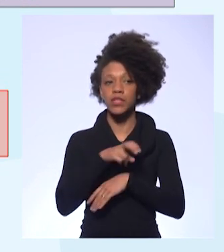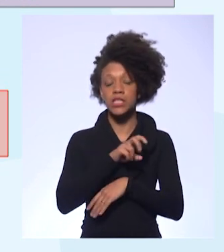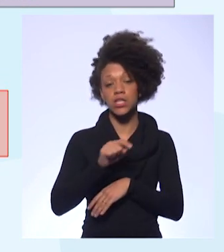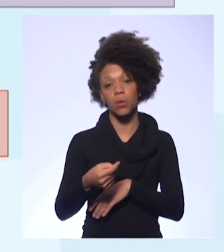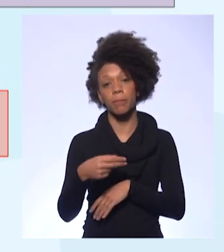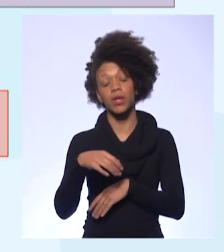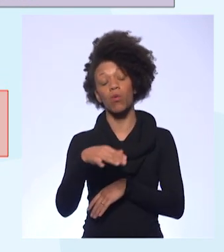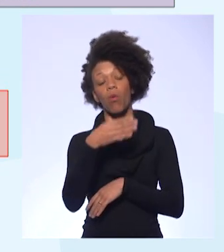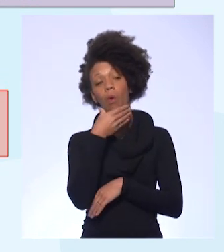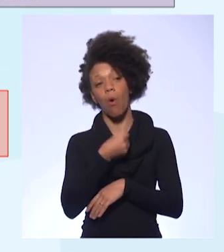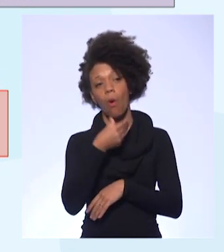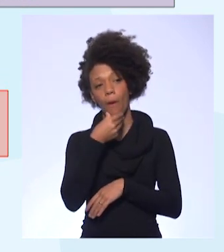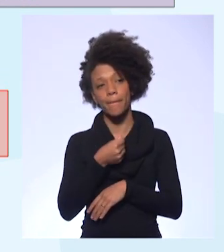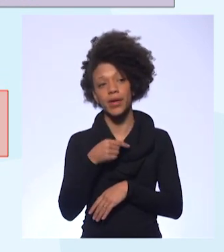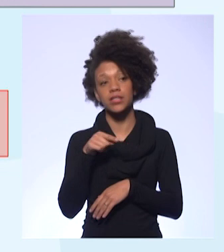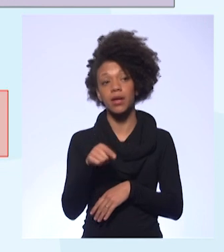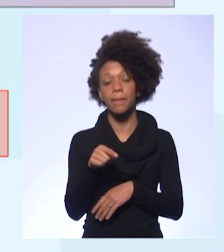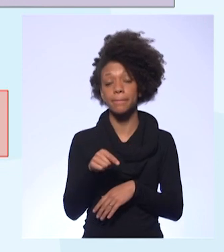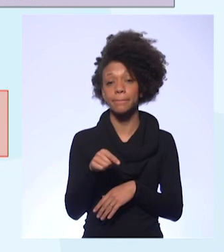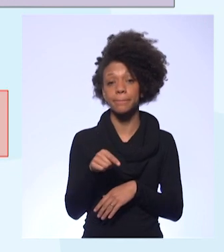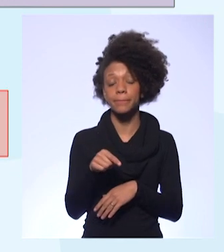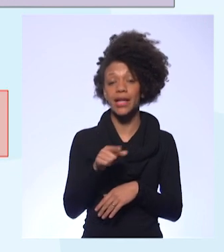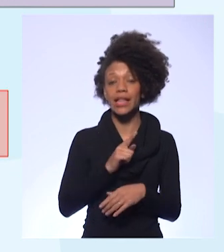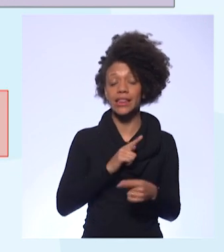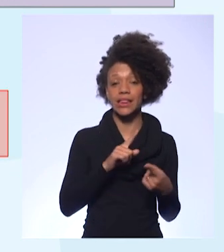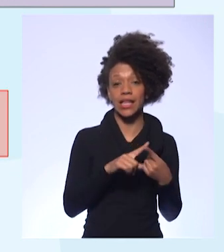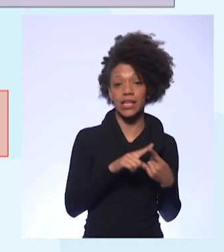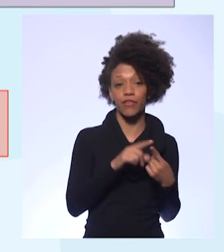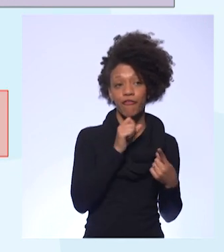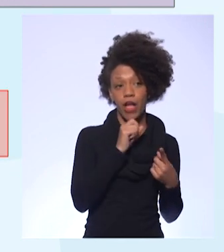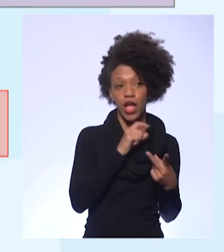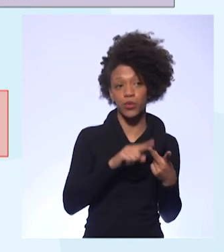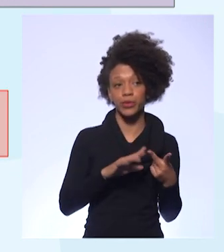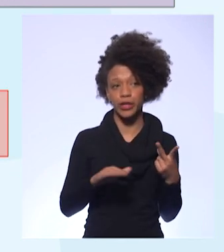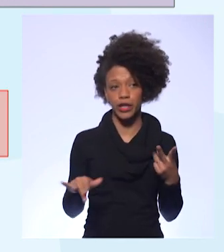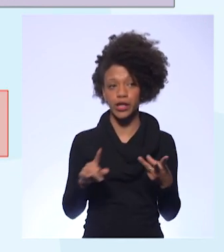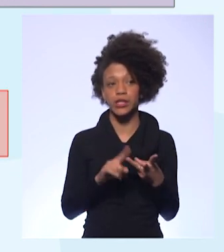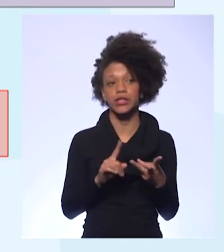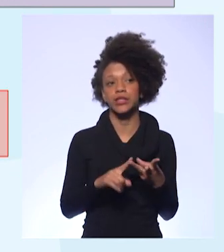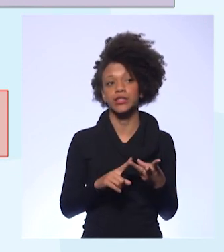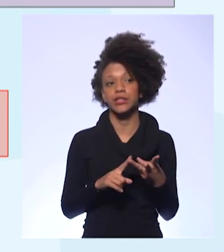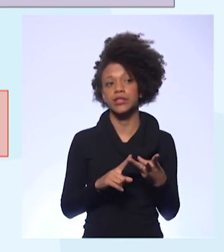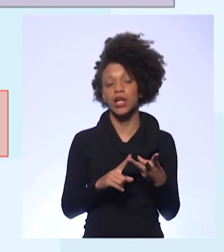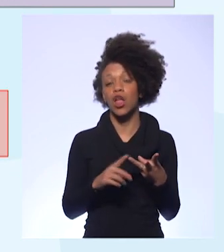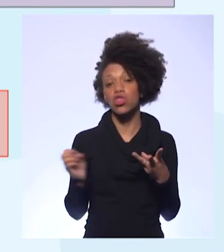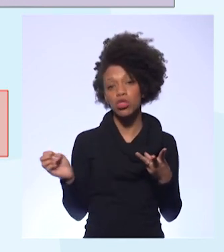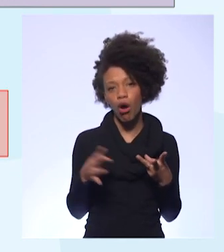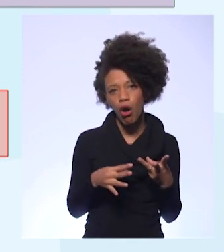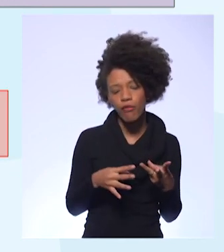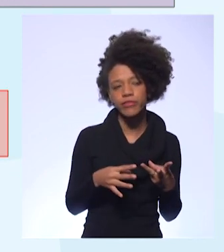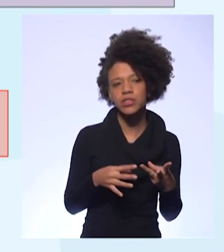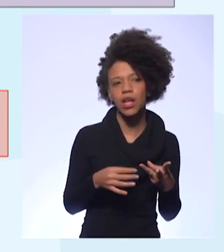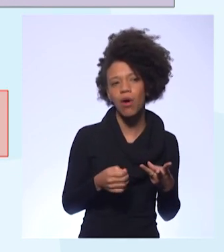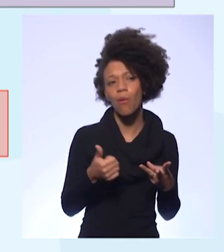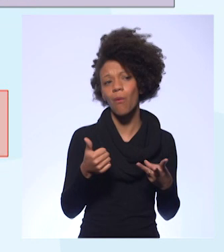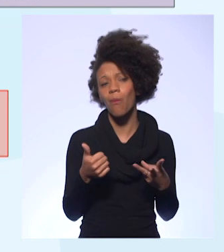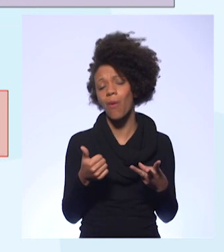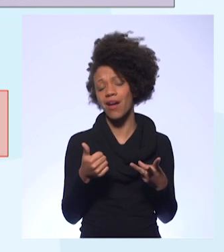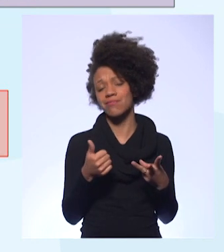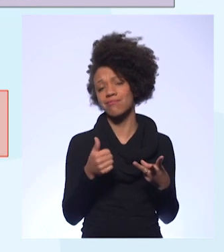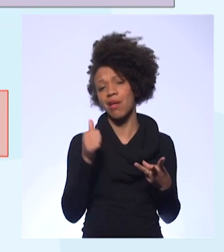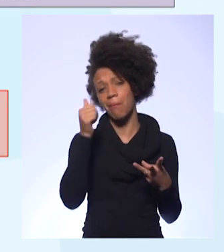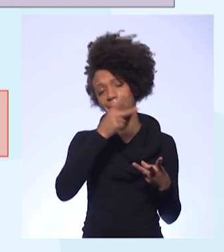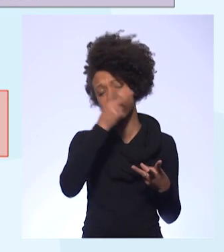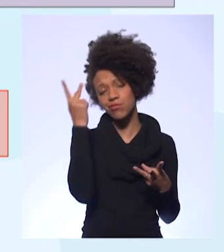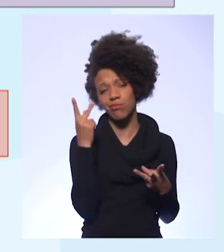cinco mil homens para ir nesses cinco mil homens Nós temos a maioria de velhos crianças veteranos quase válidos e